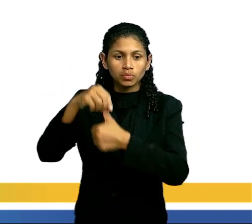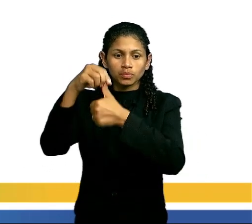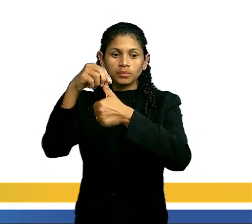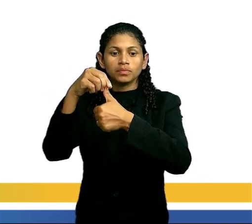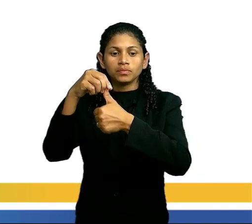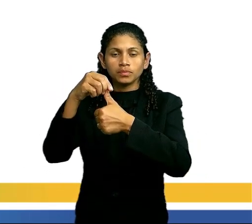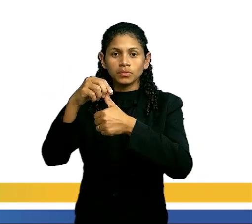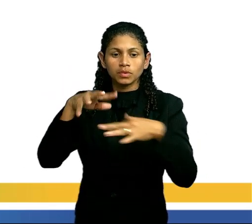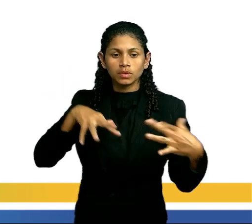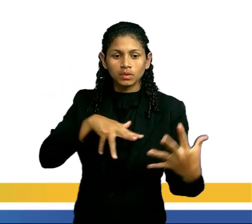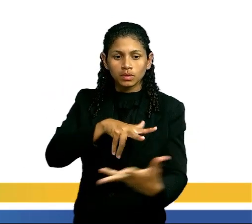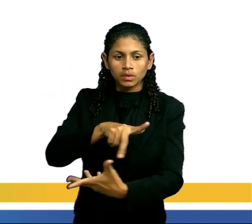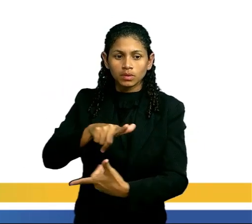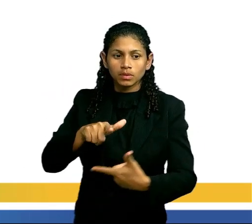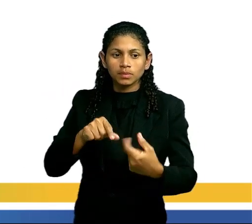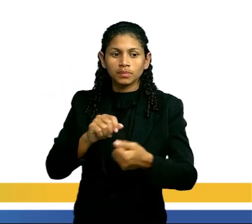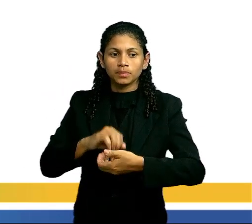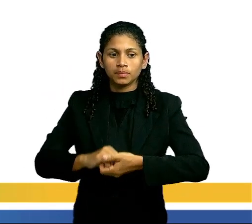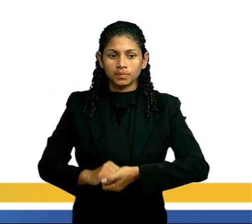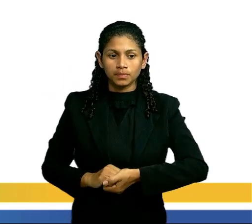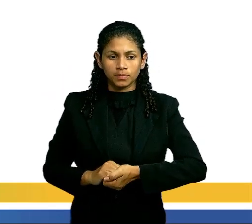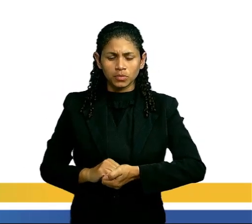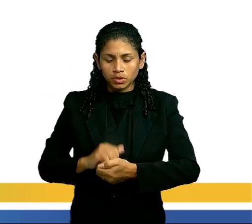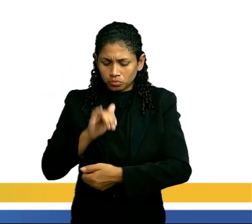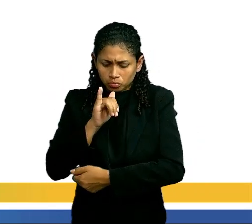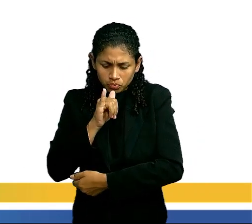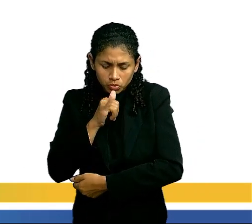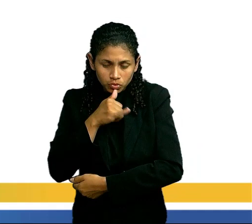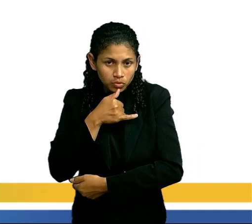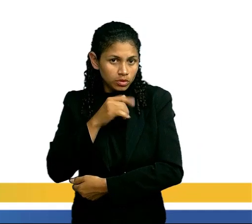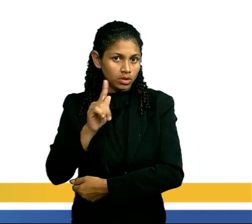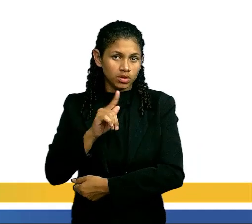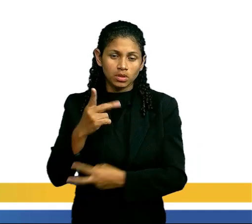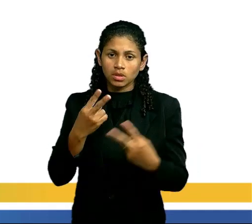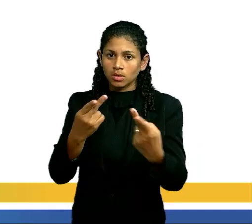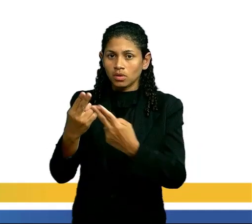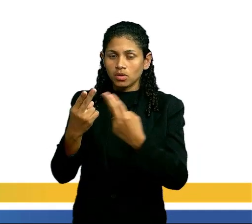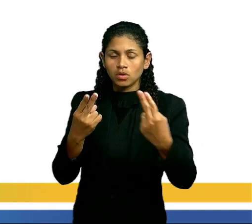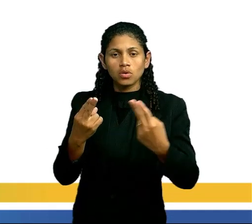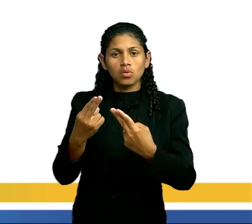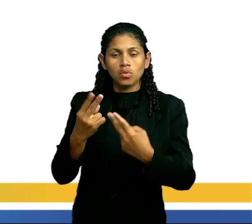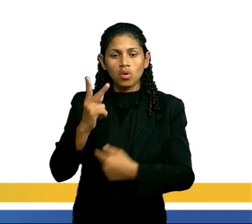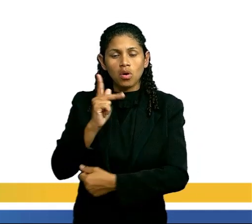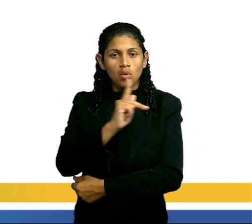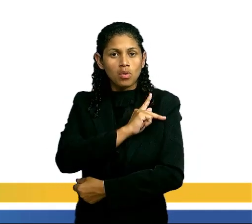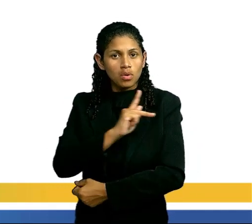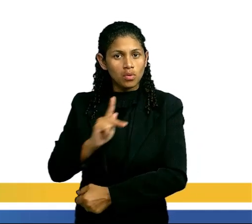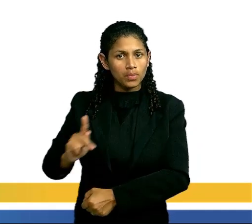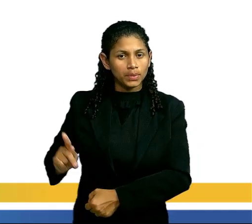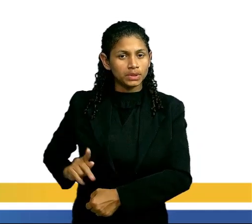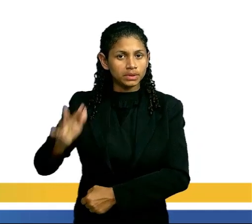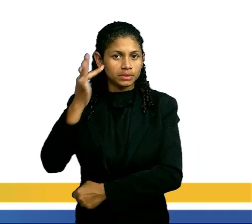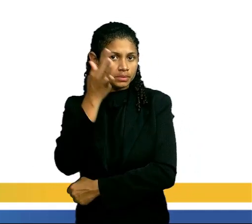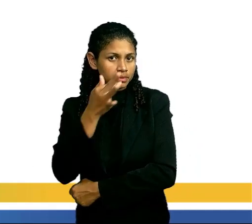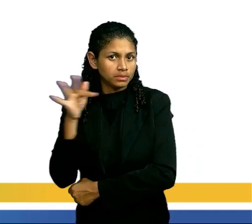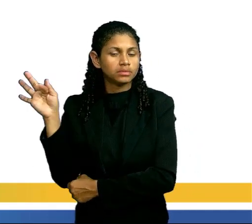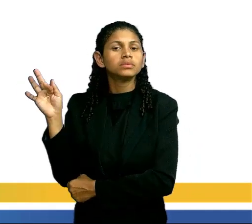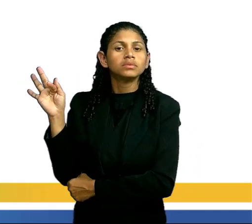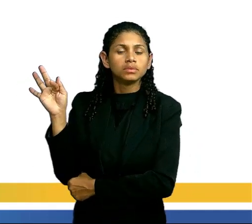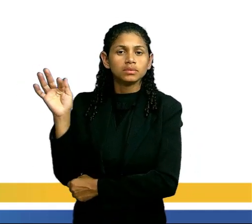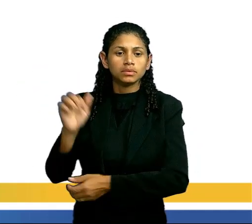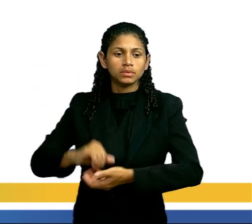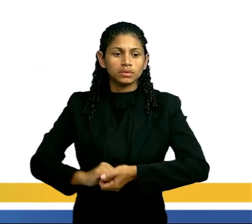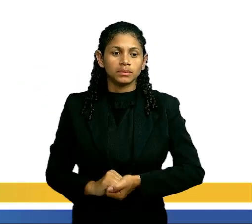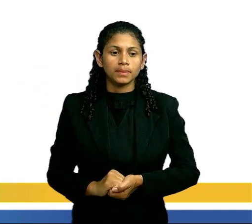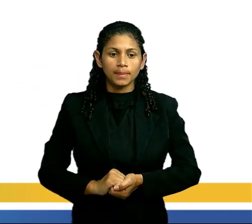não estão acuados e abatidos como Macron, são capazes de se articular pelo bem comum das